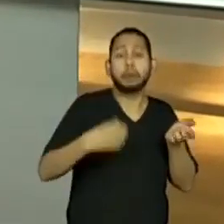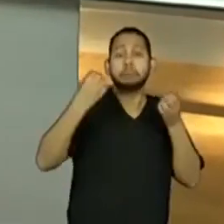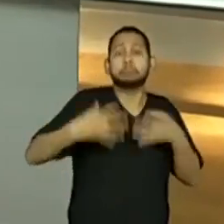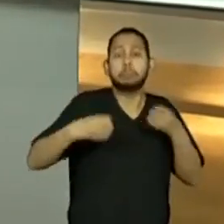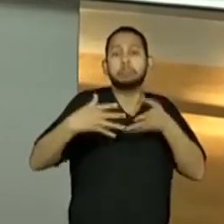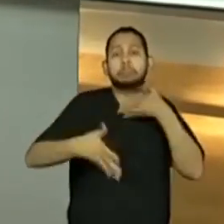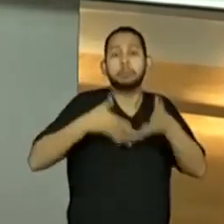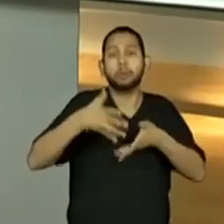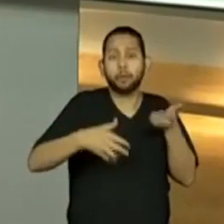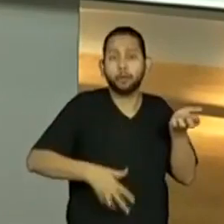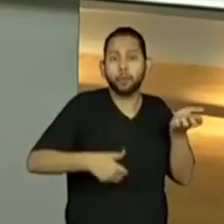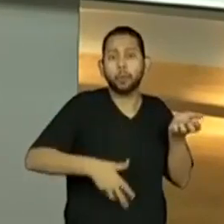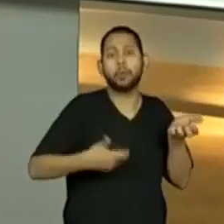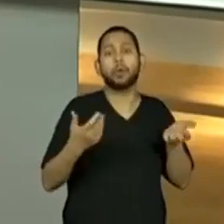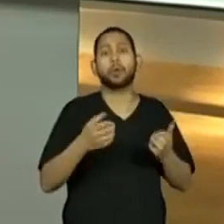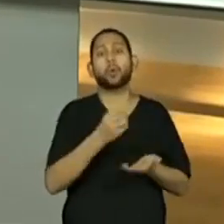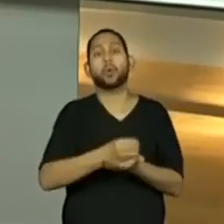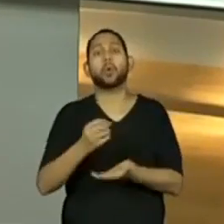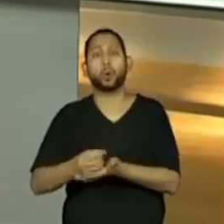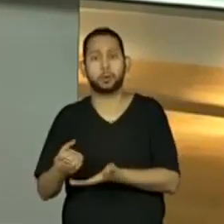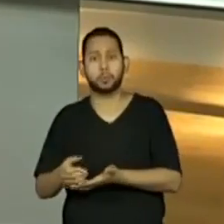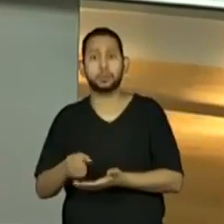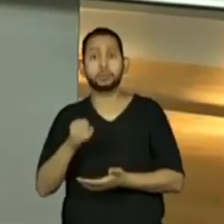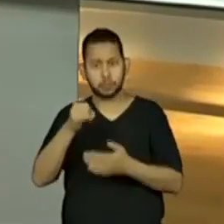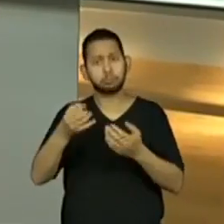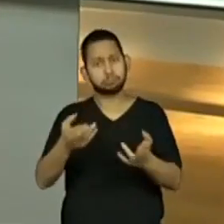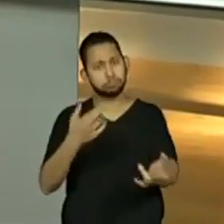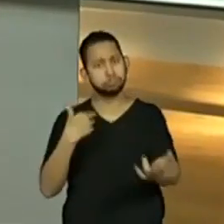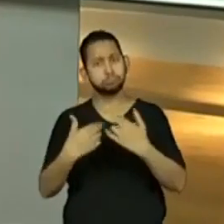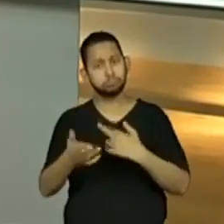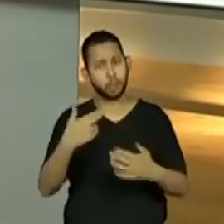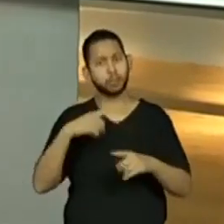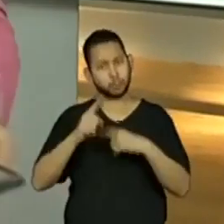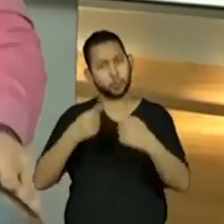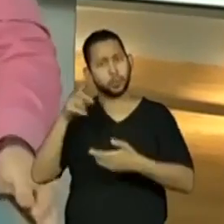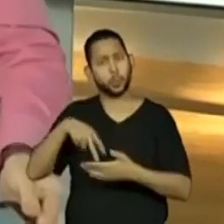que daqui a pouquinho eu vou ler mais participações de vocês.